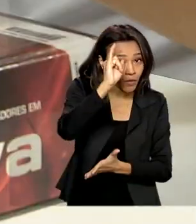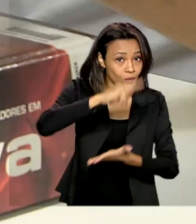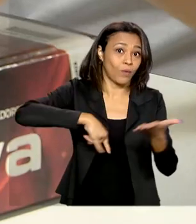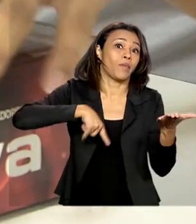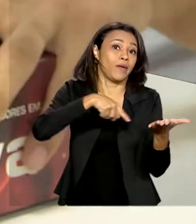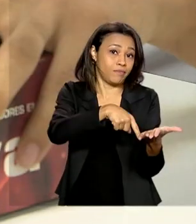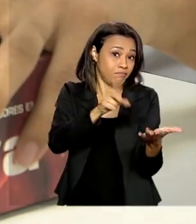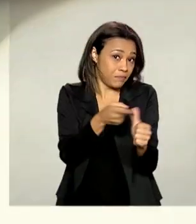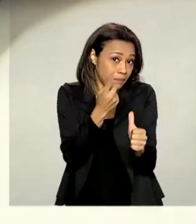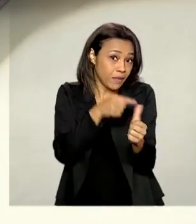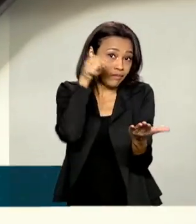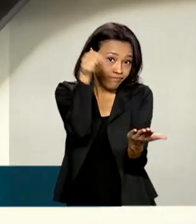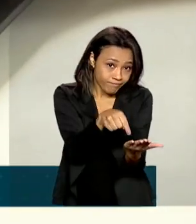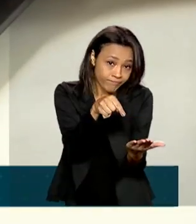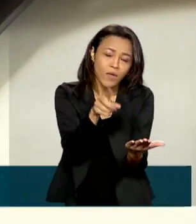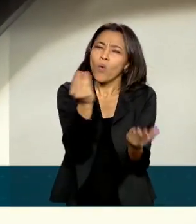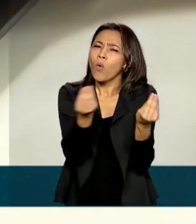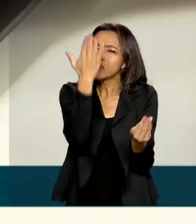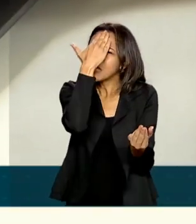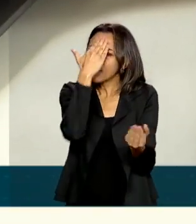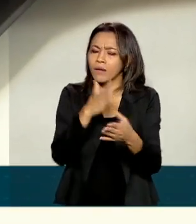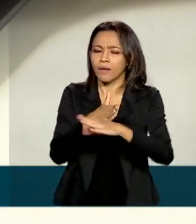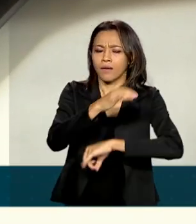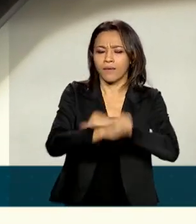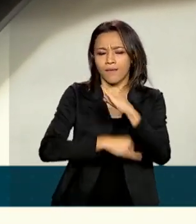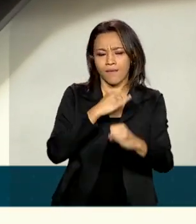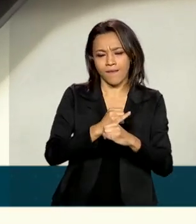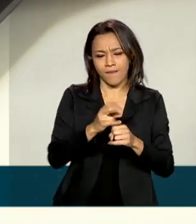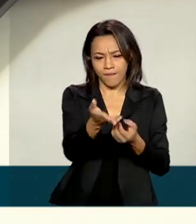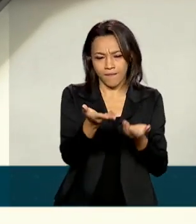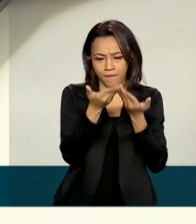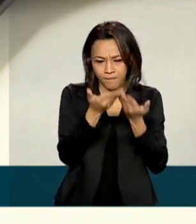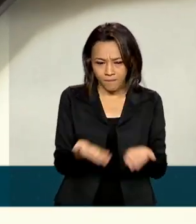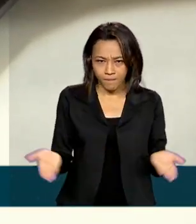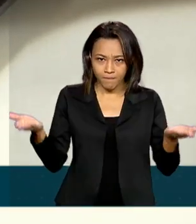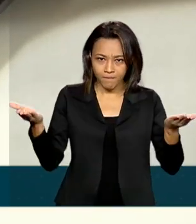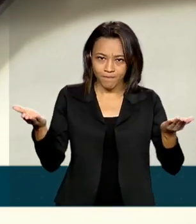para consultar o resultado basta acessar para uni portal.mec.gov ponto b